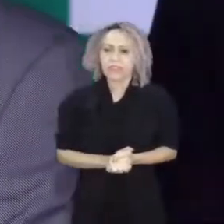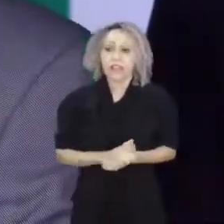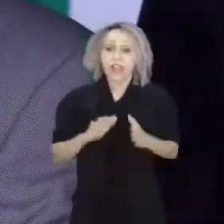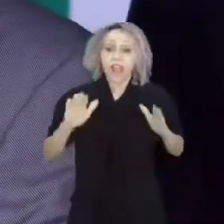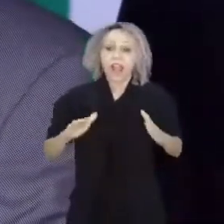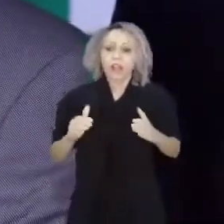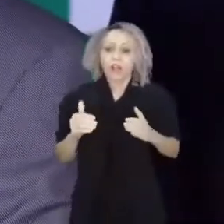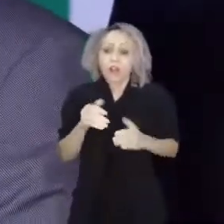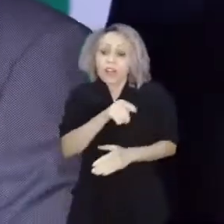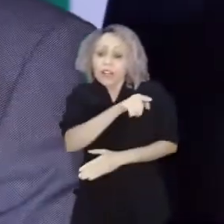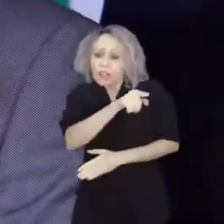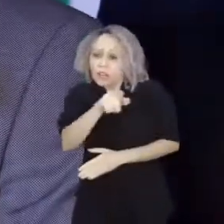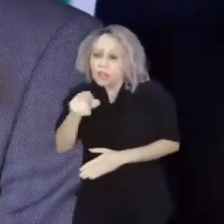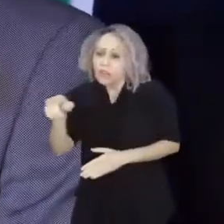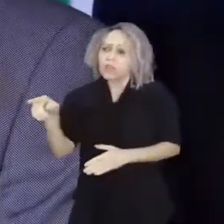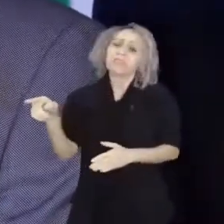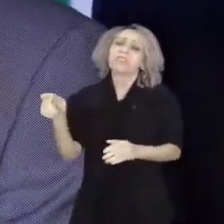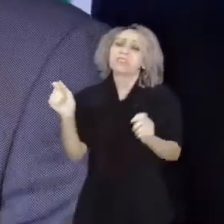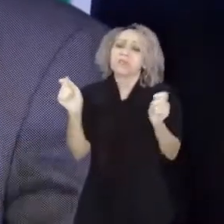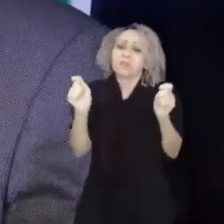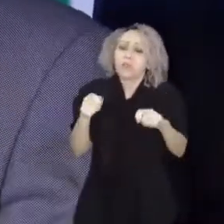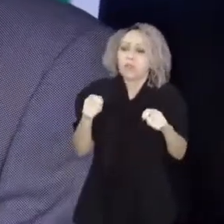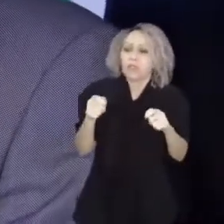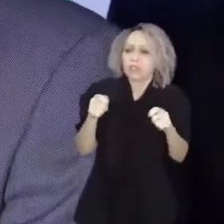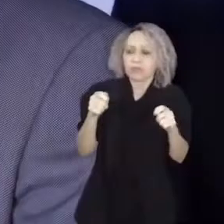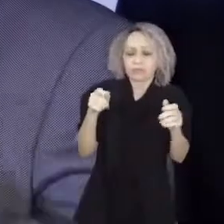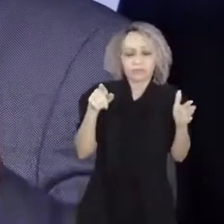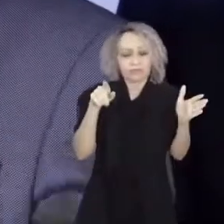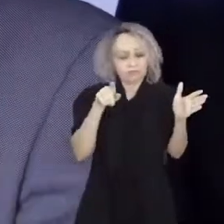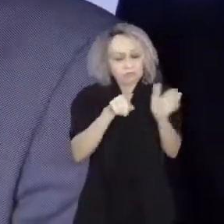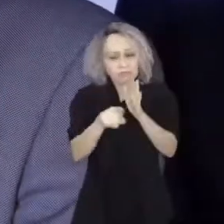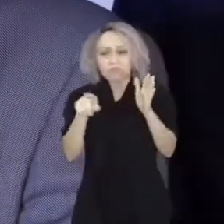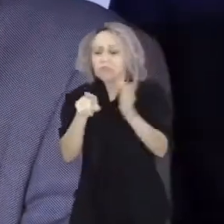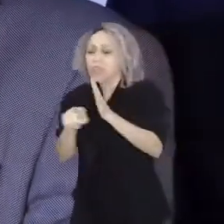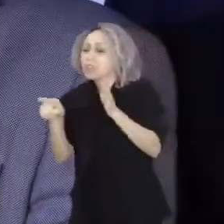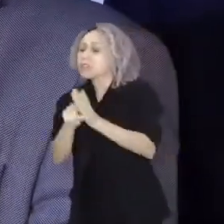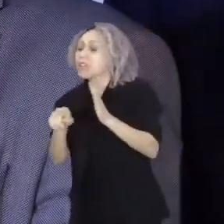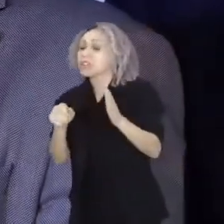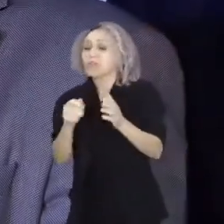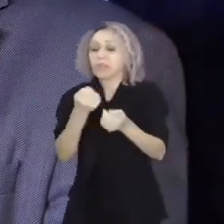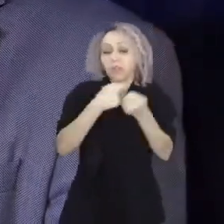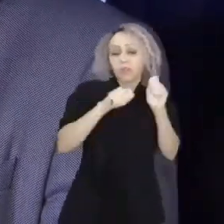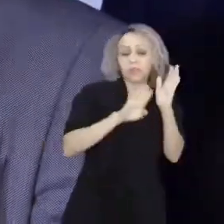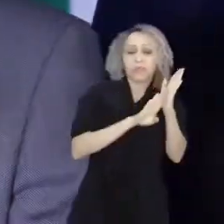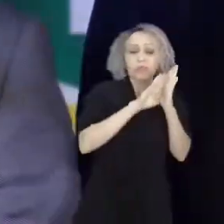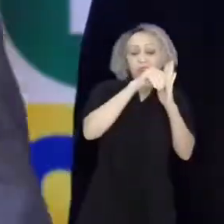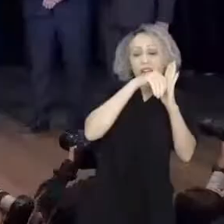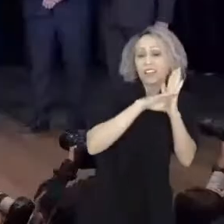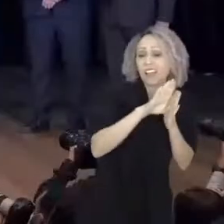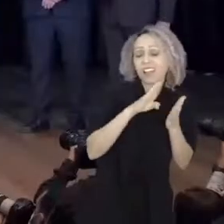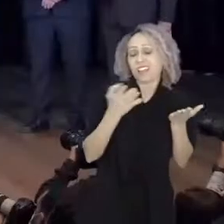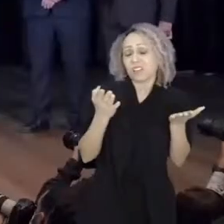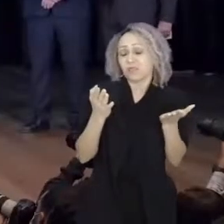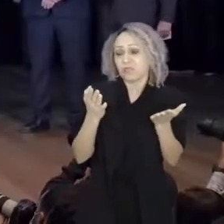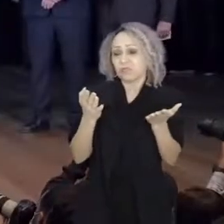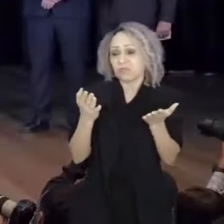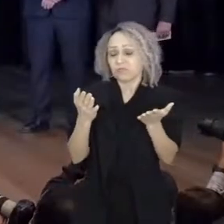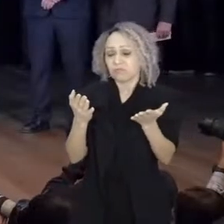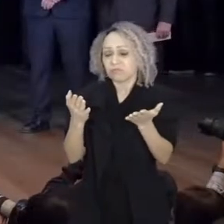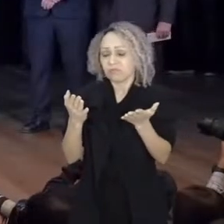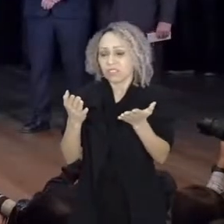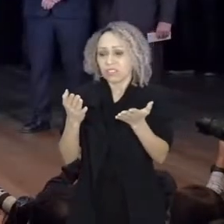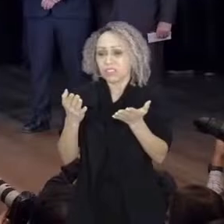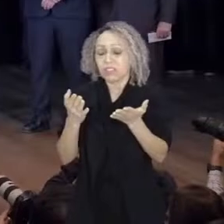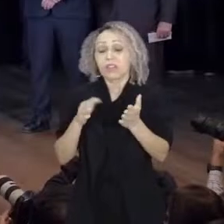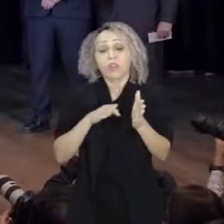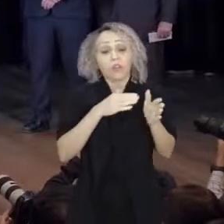vocês podem conversar com a Haddad sobre o mercado, sobre a preocupação do mercado. E eu espero que a Haddad fale do